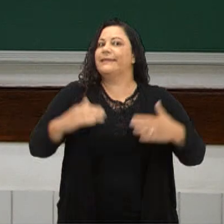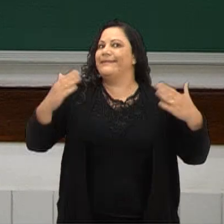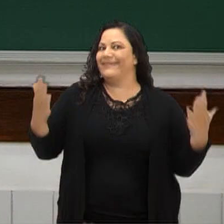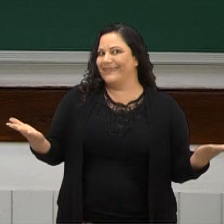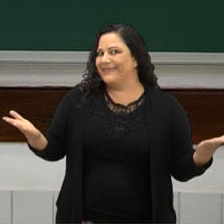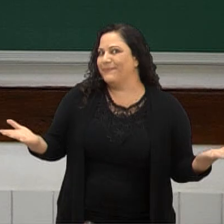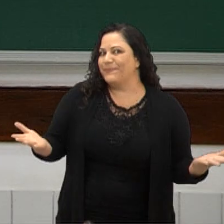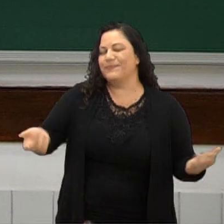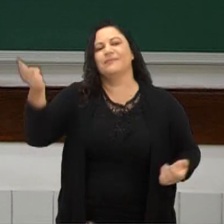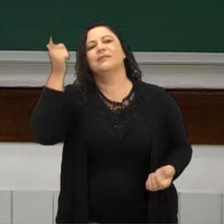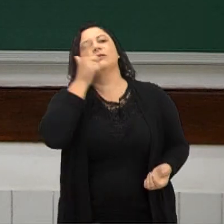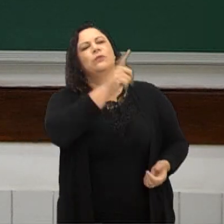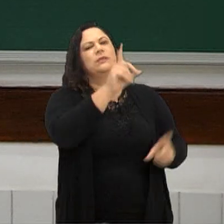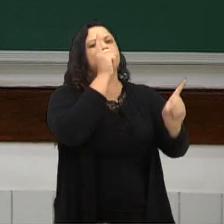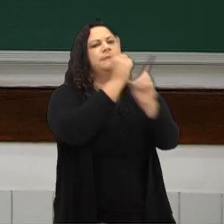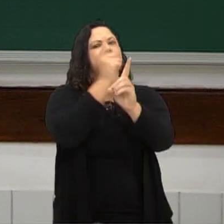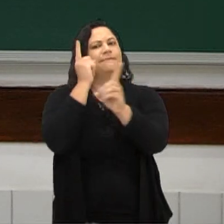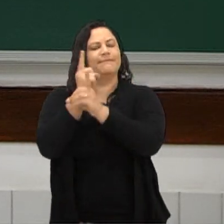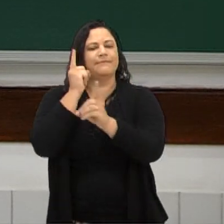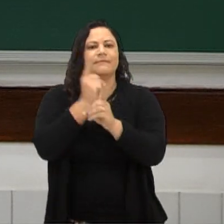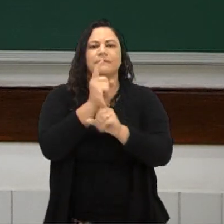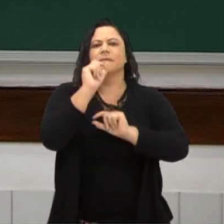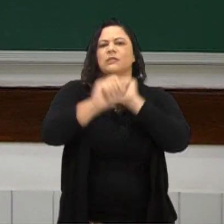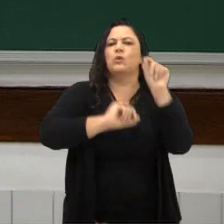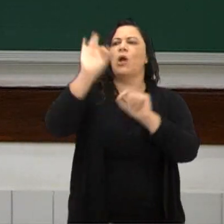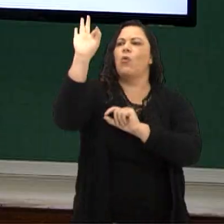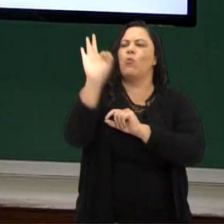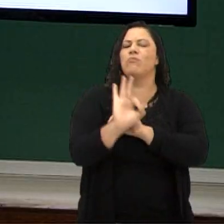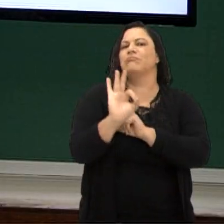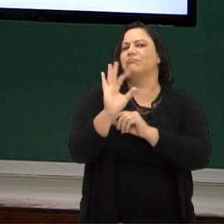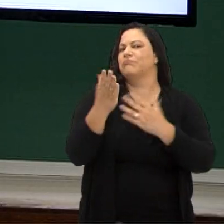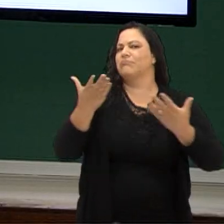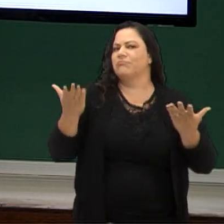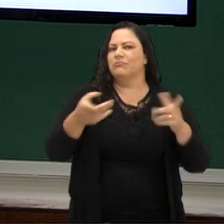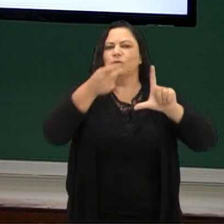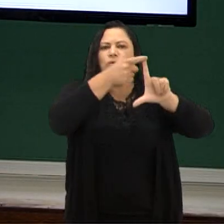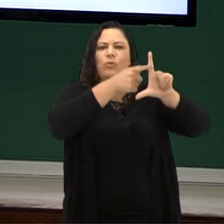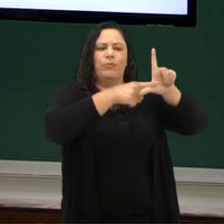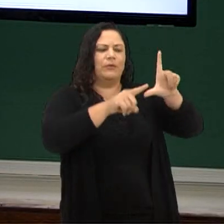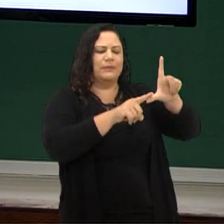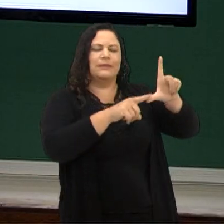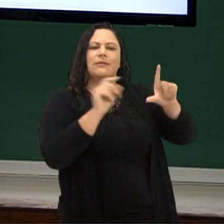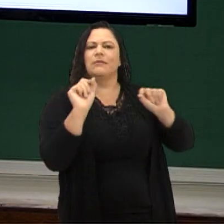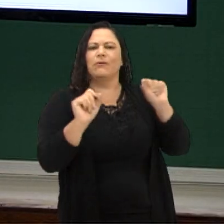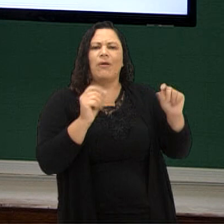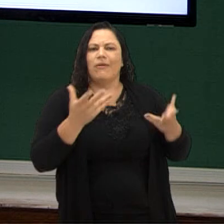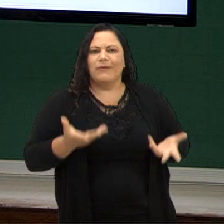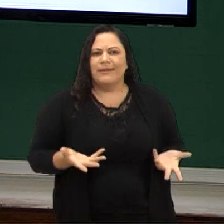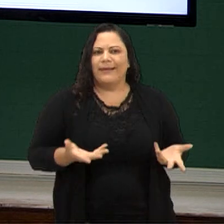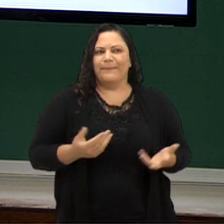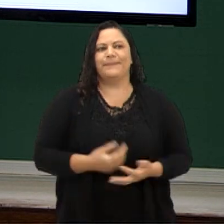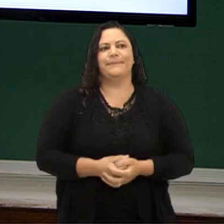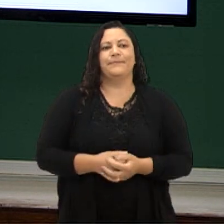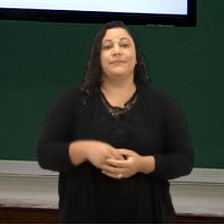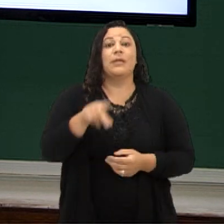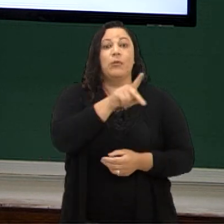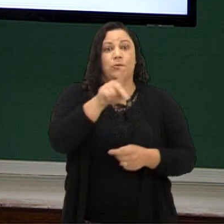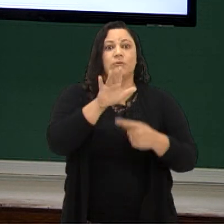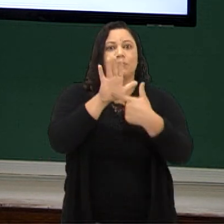E aí, galerinha, conseguiram encontrar qual que é o grau da inclinação? Então, vamos lá. A professora deu a informação para vocês,